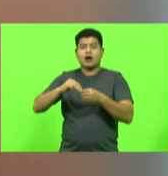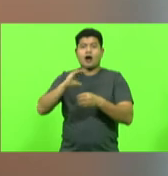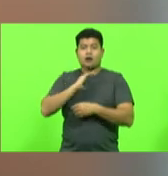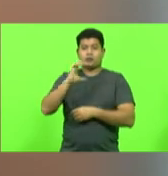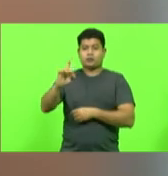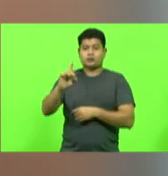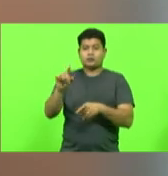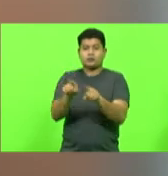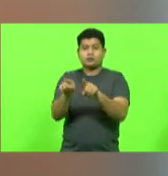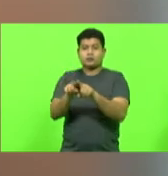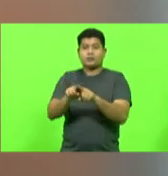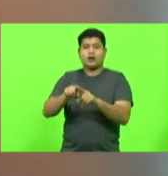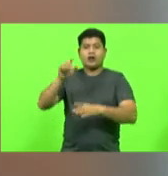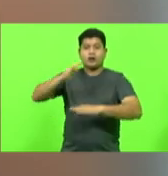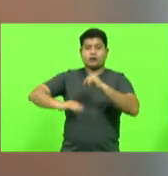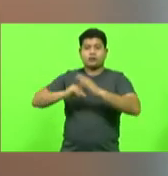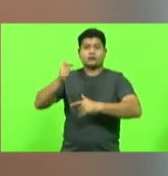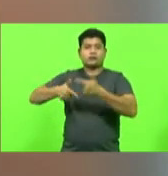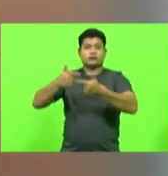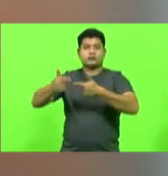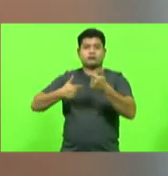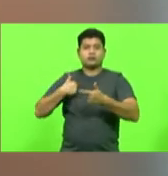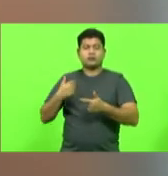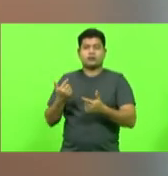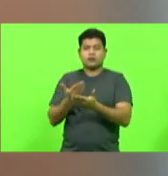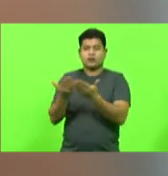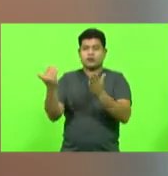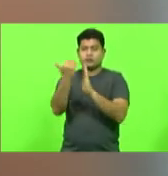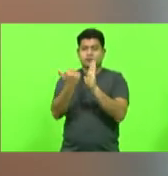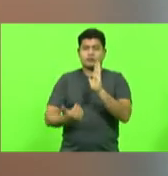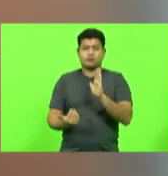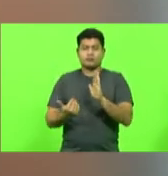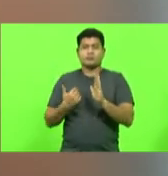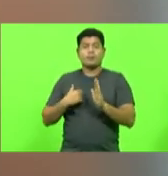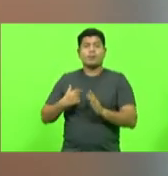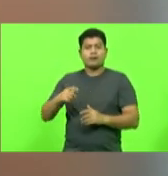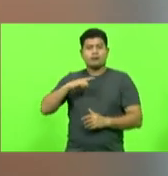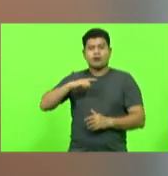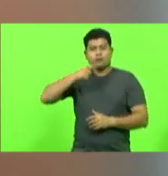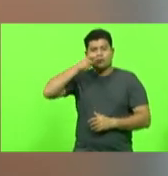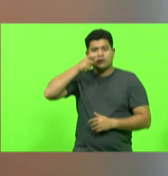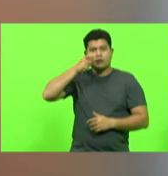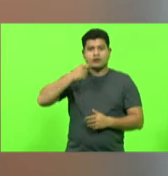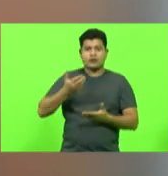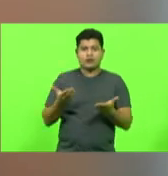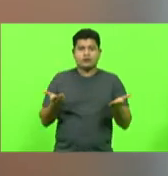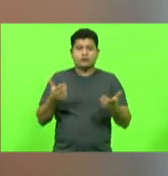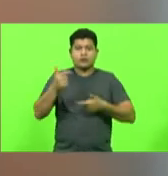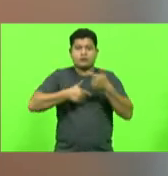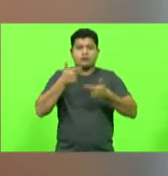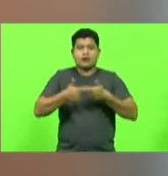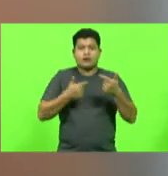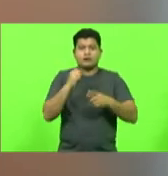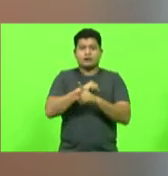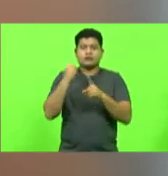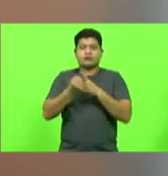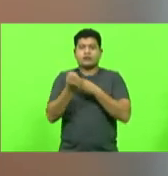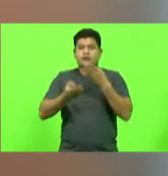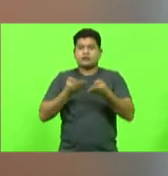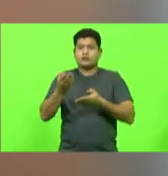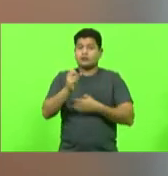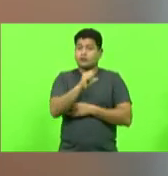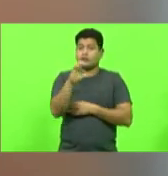programas. Eu tenho acompanhado há algum tempo a dinâmica da assistência social em Santa Catarina e me parece